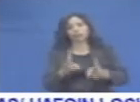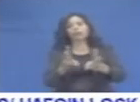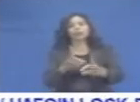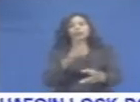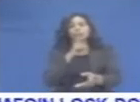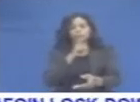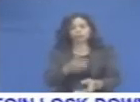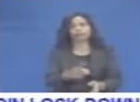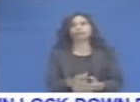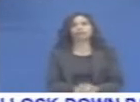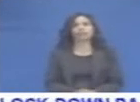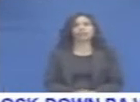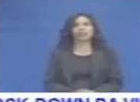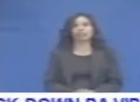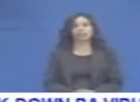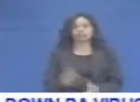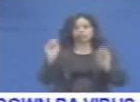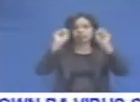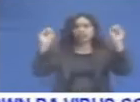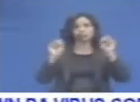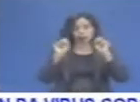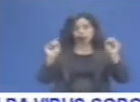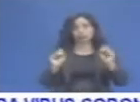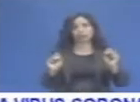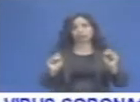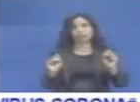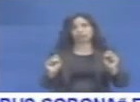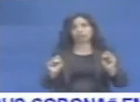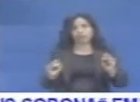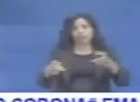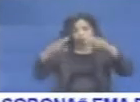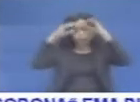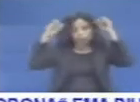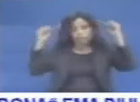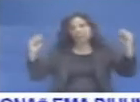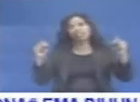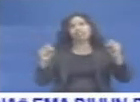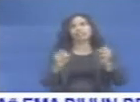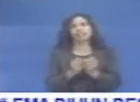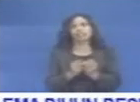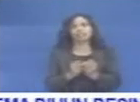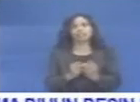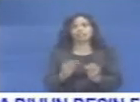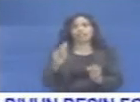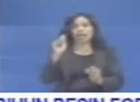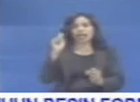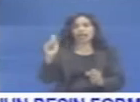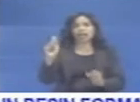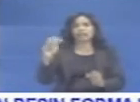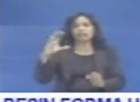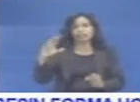conferência imprensa sábado ne Iha Balidi, presidente Associação Combatentes Brigada Negra, ACBN, Nuno